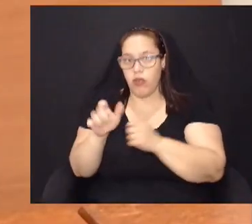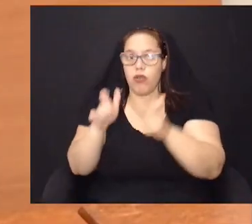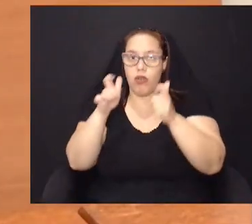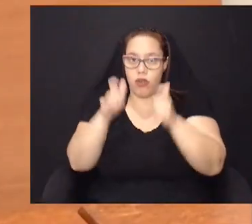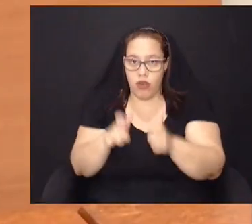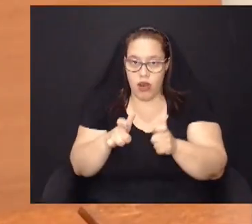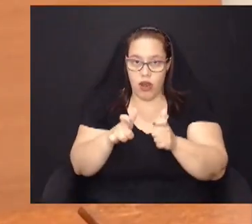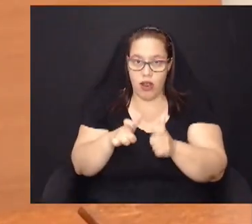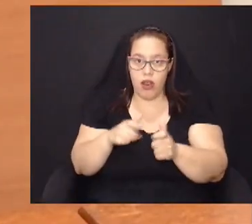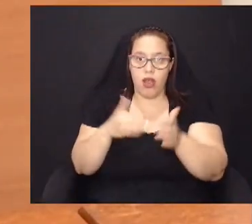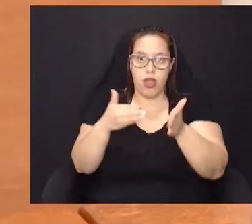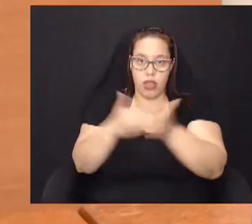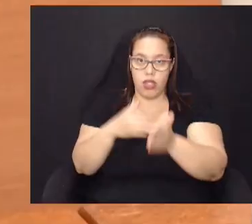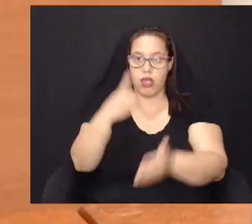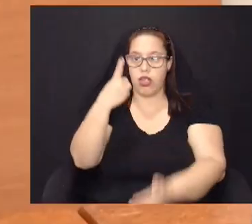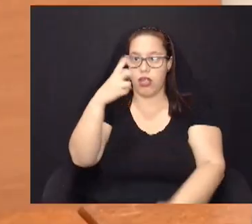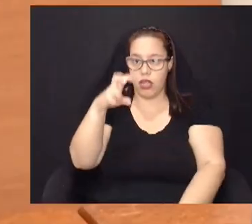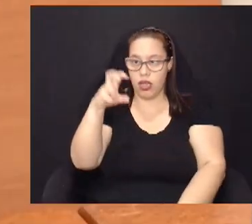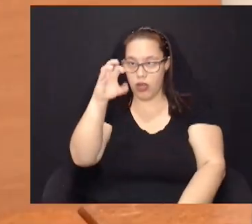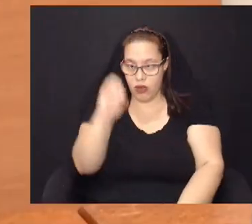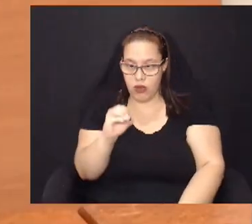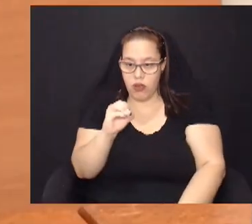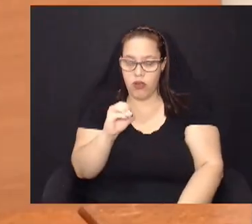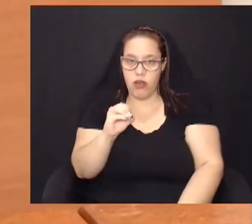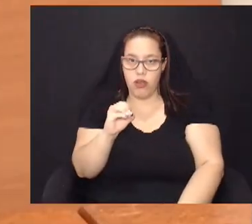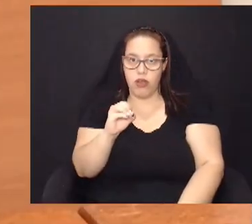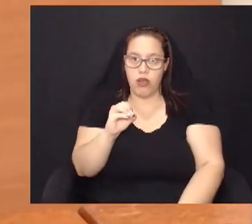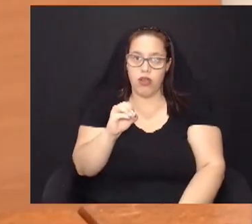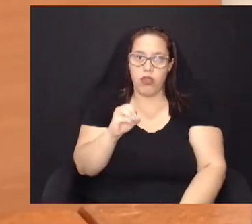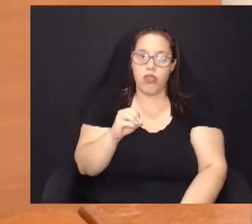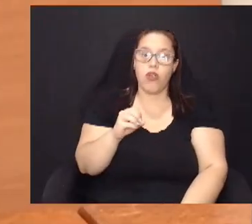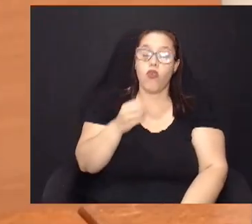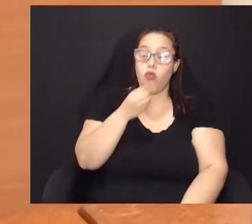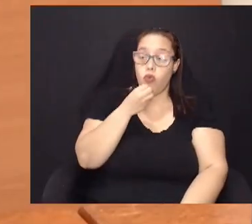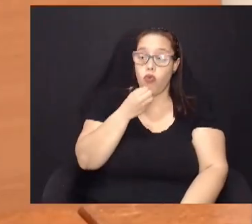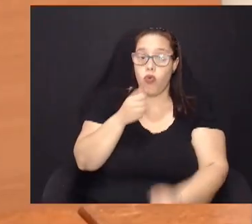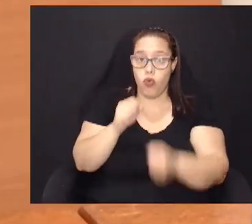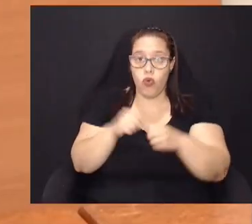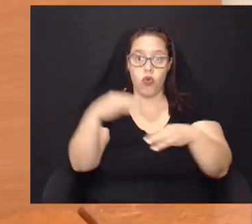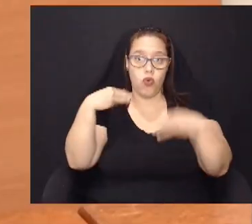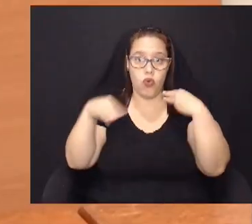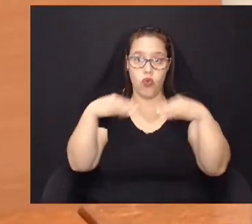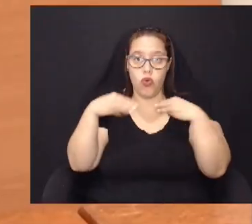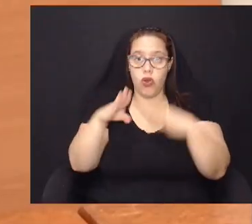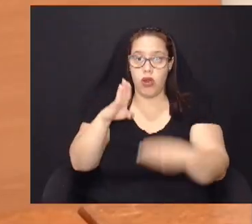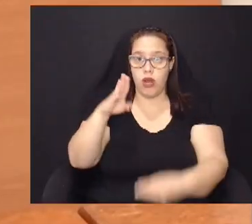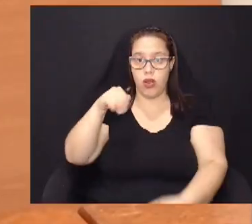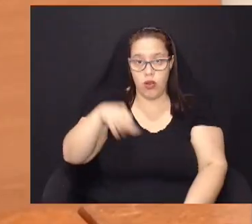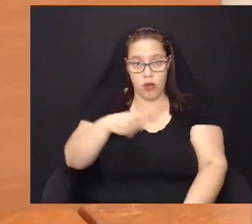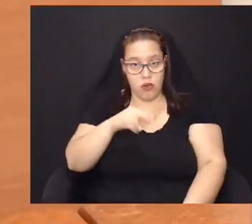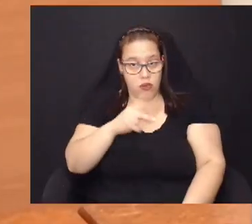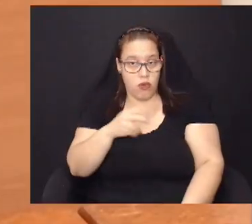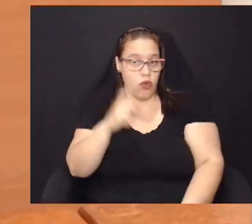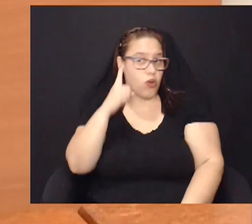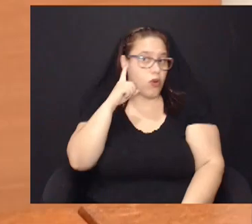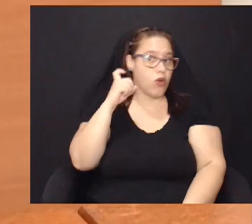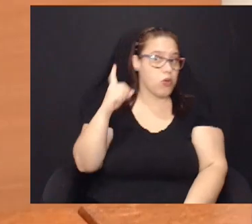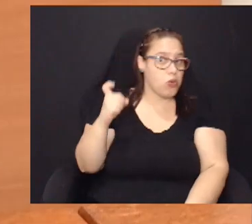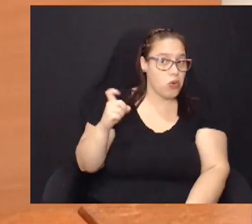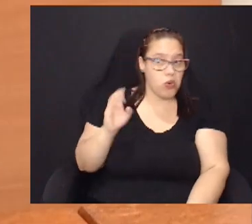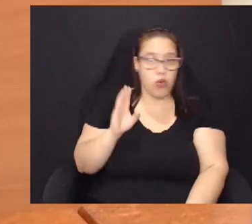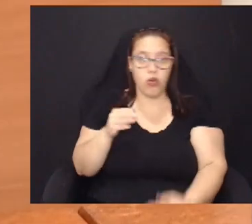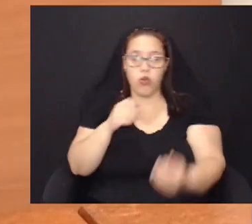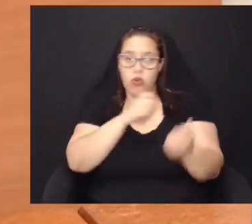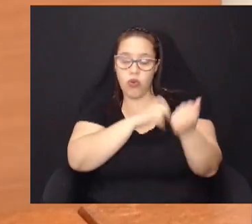até 150 pessoas, vou pôr entretenimento, música, bandinha, um sonzinho, uma banda, um